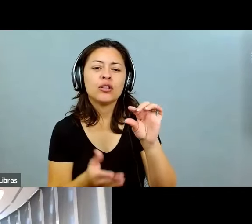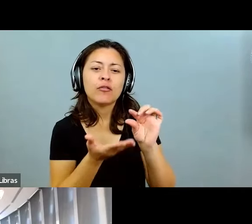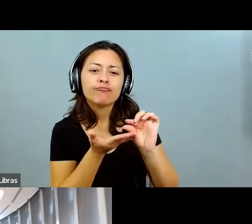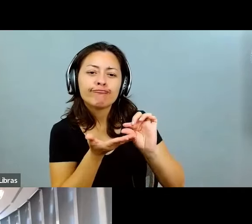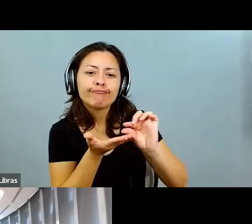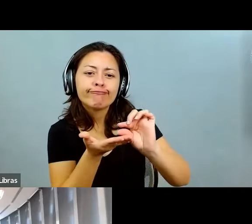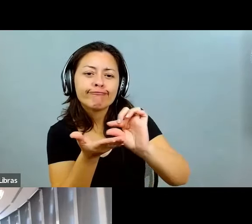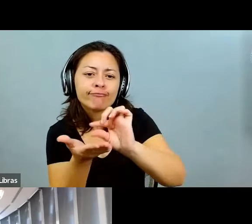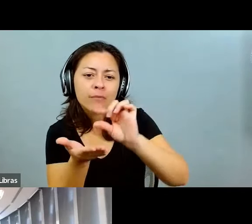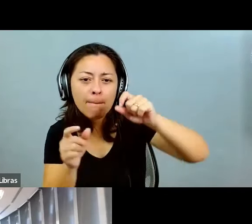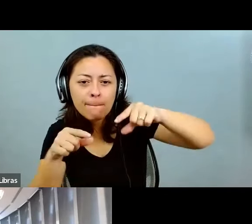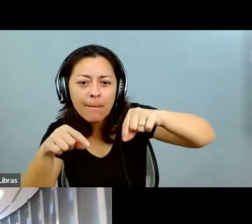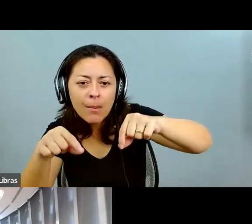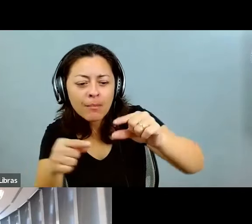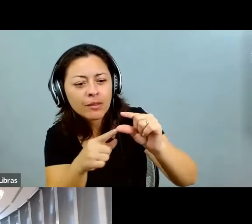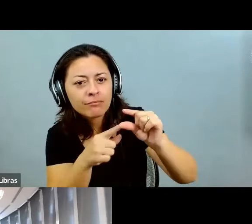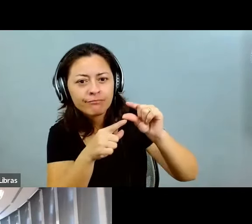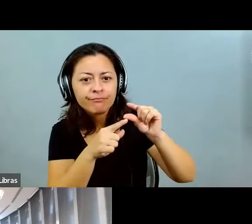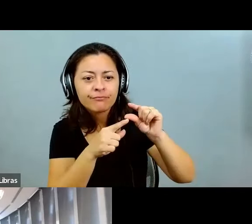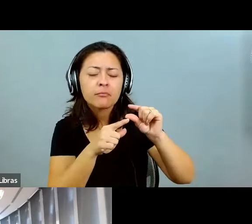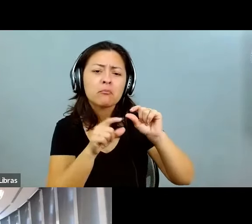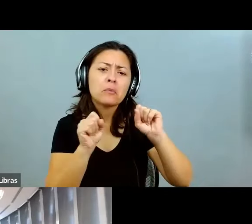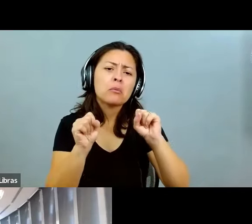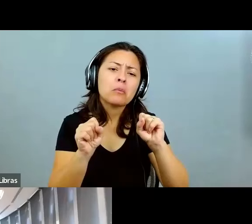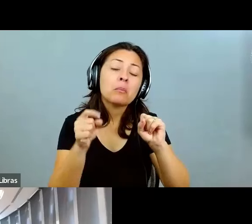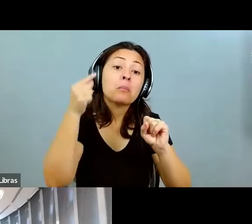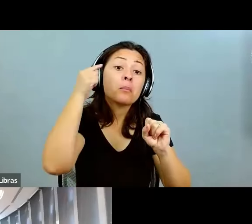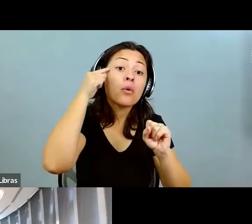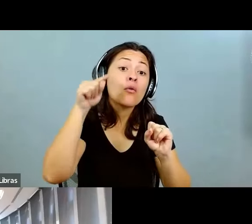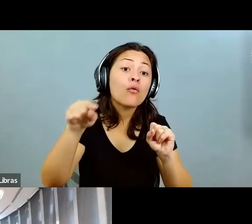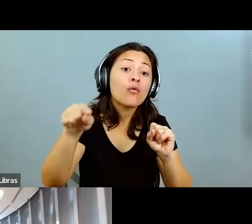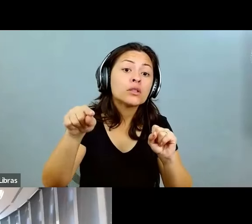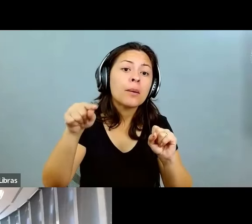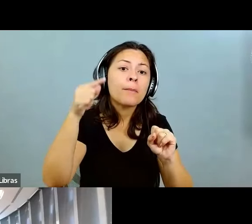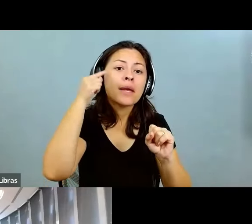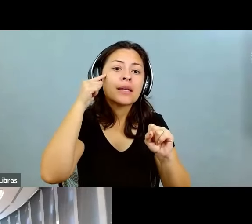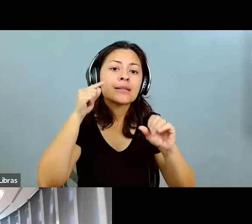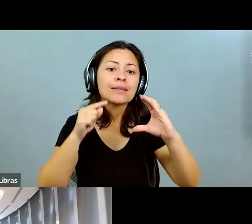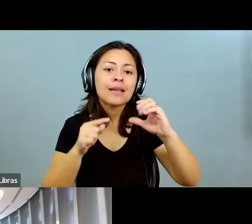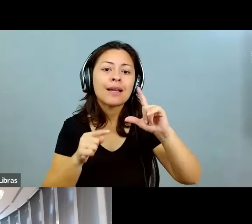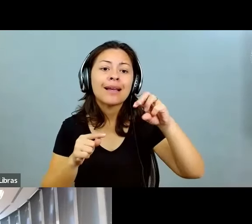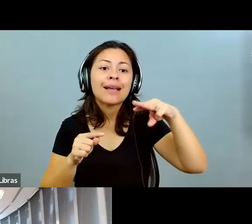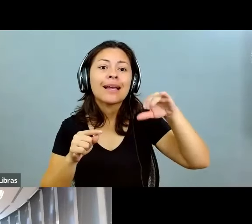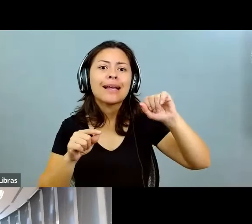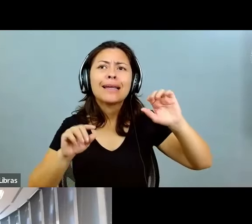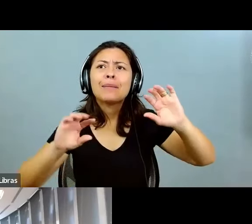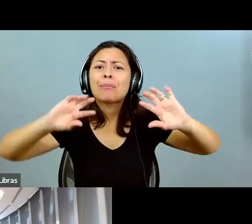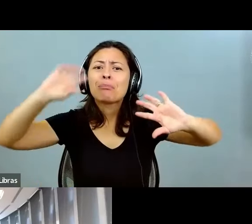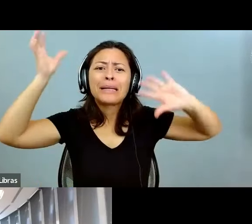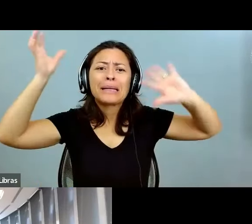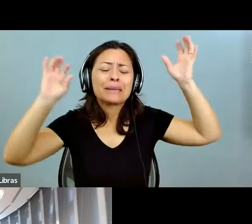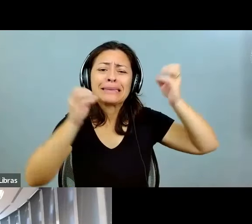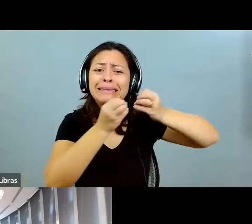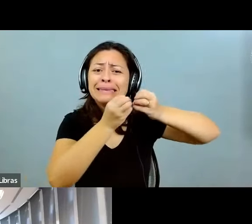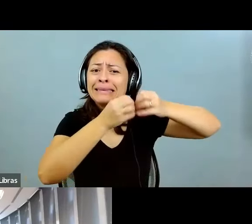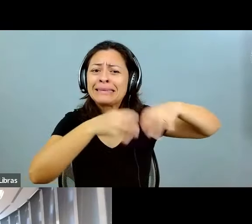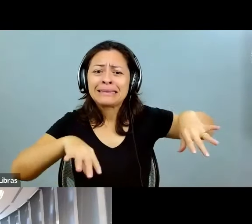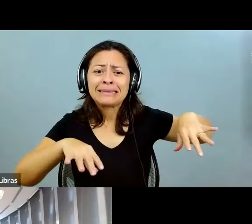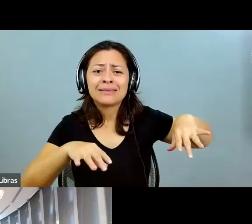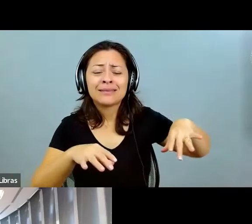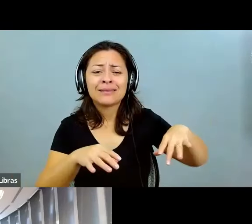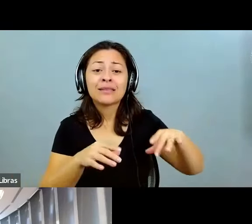mas se pudesse comentar se você enxerga que diante dessas questões climáticas de quebra de safa que a gente viu principalmente em algumas regiões do